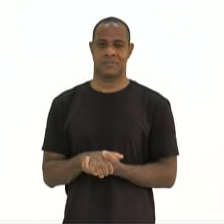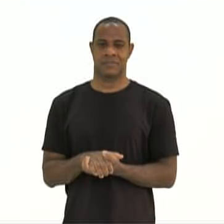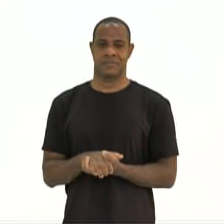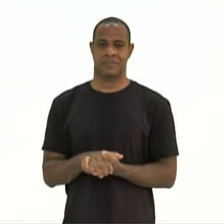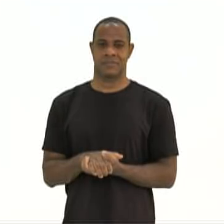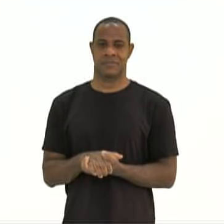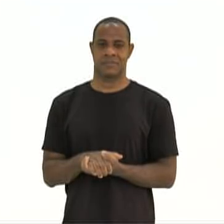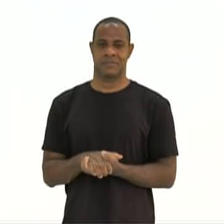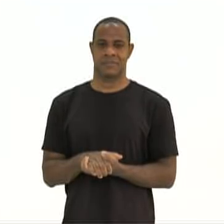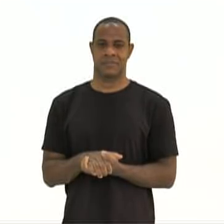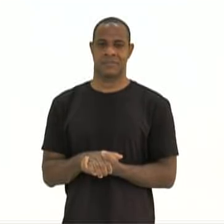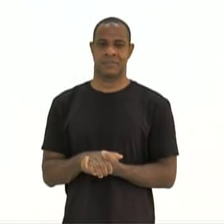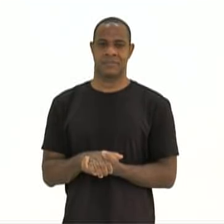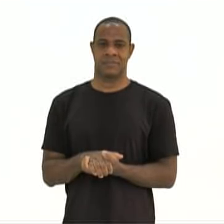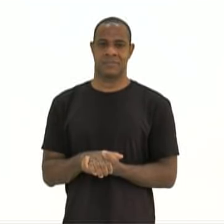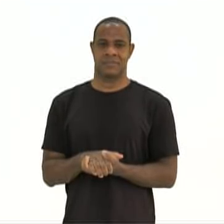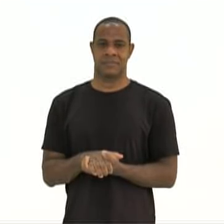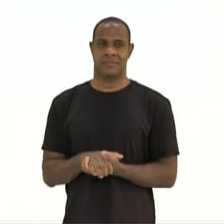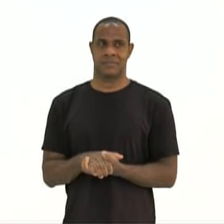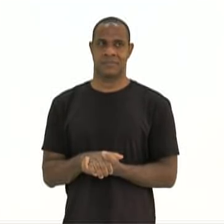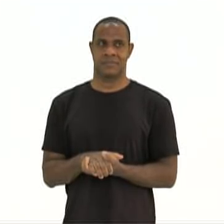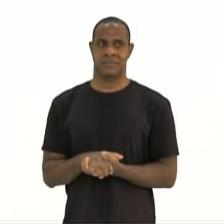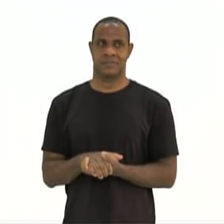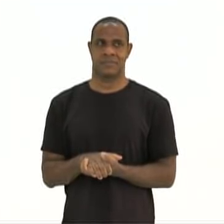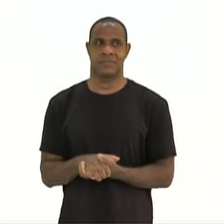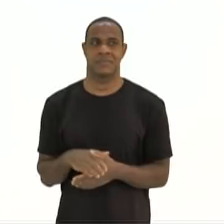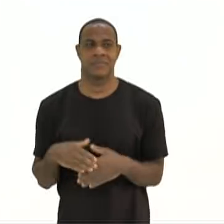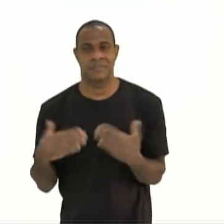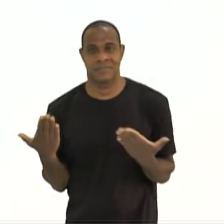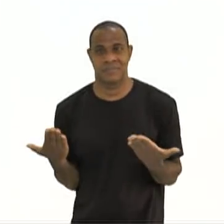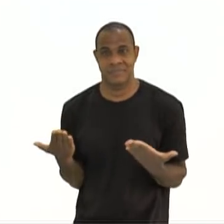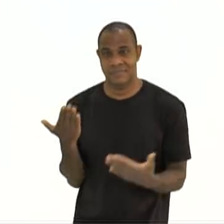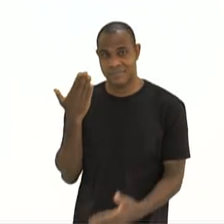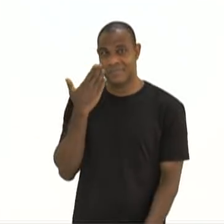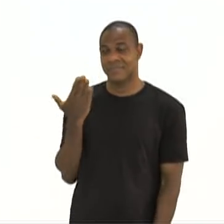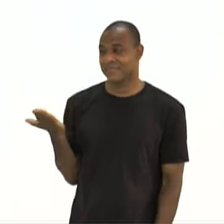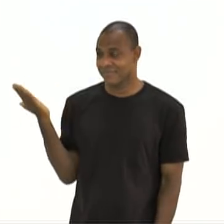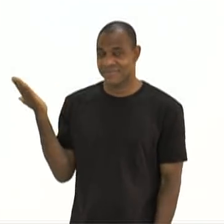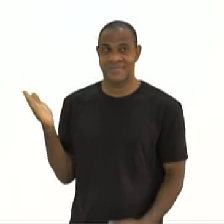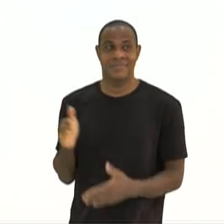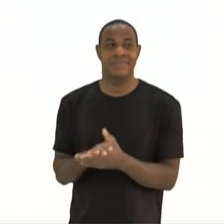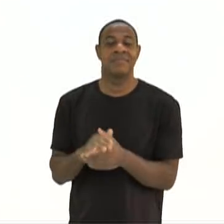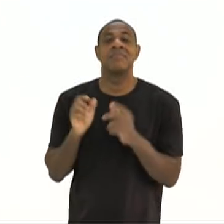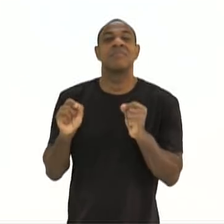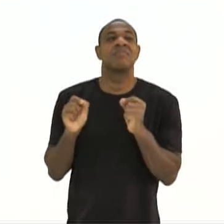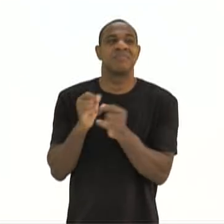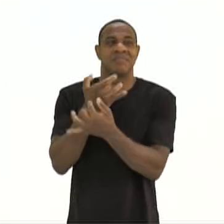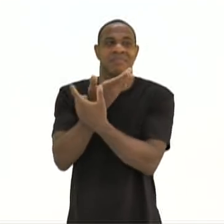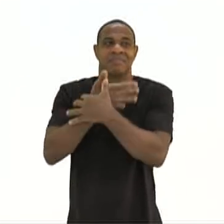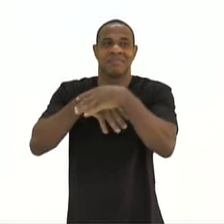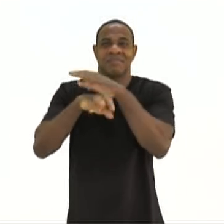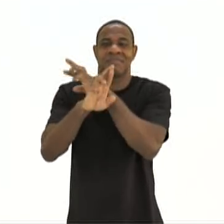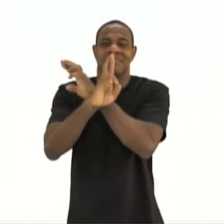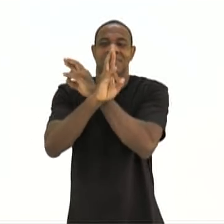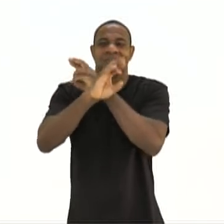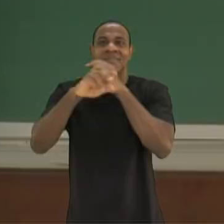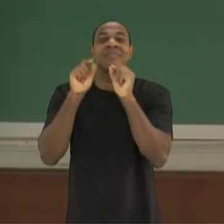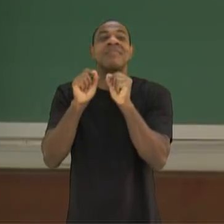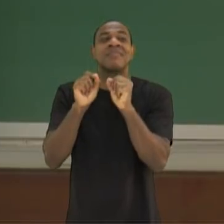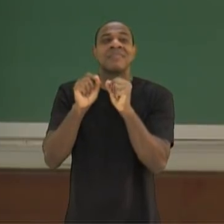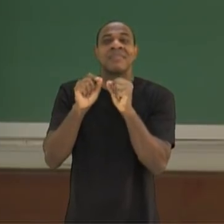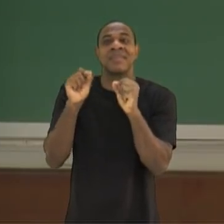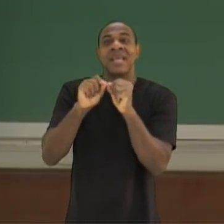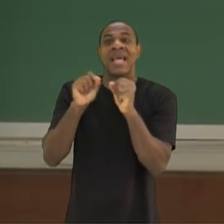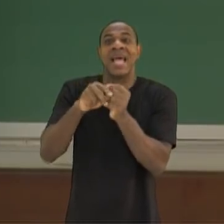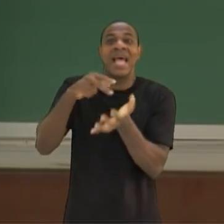an intricate hands ballet. Então, essa finger tutting, o que ela é? É uma dança feita com